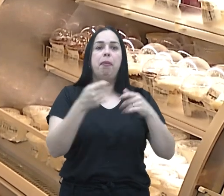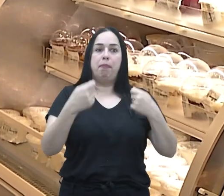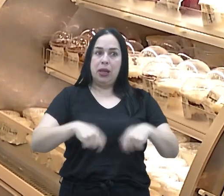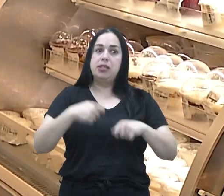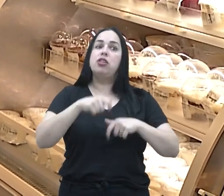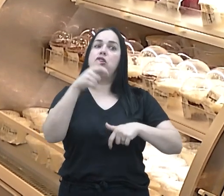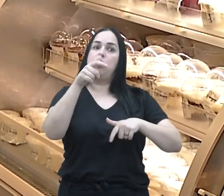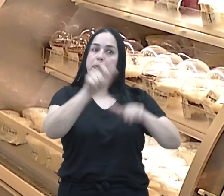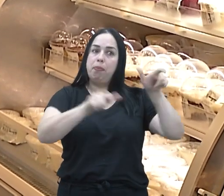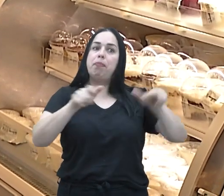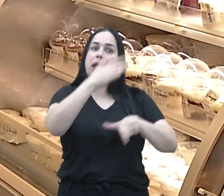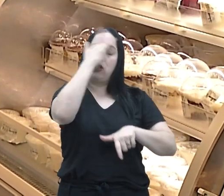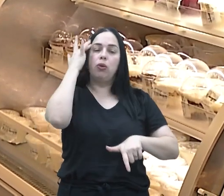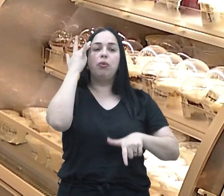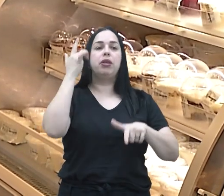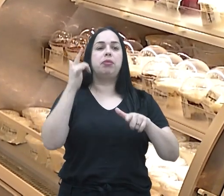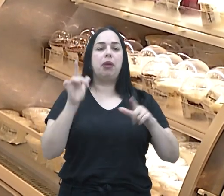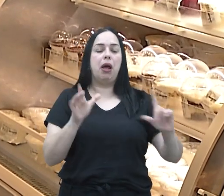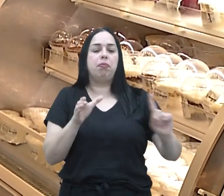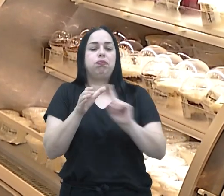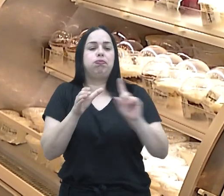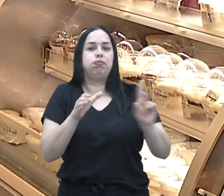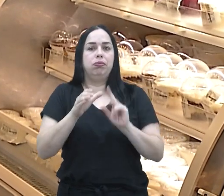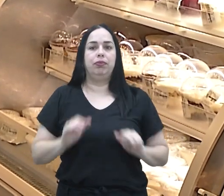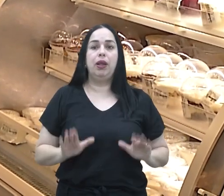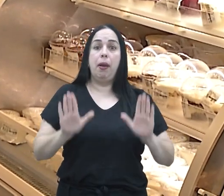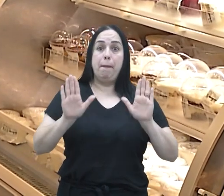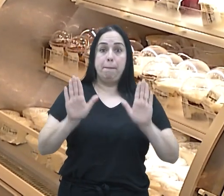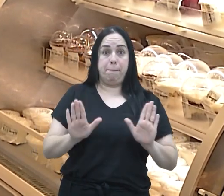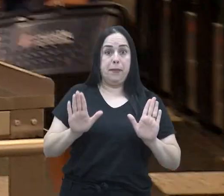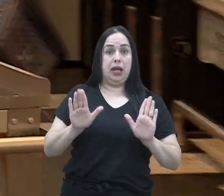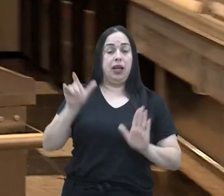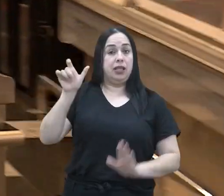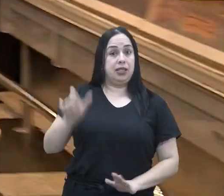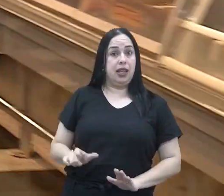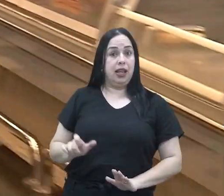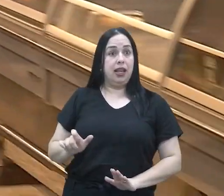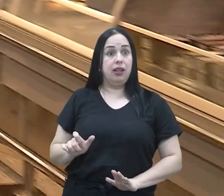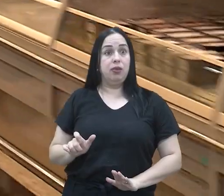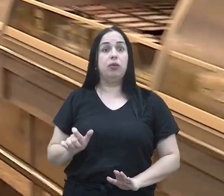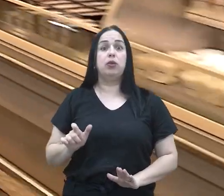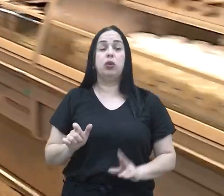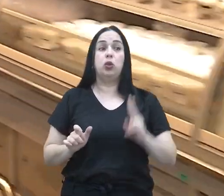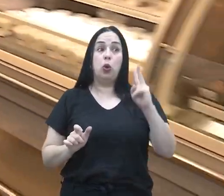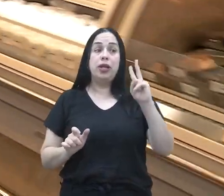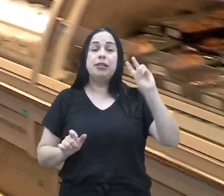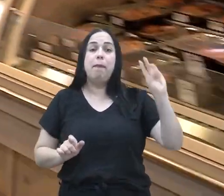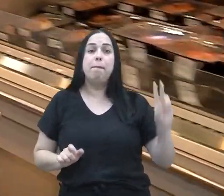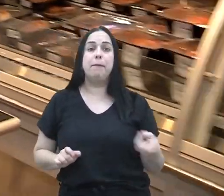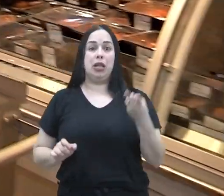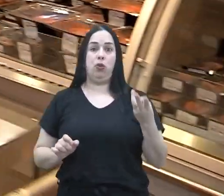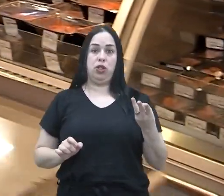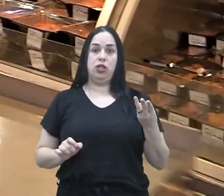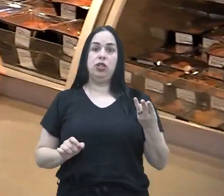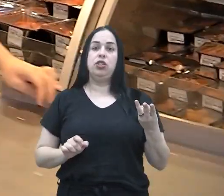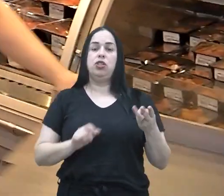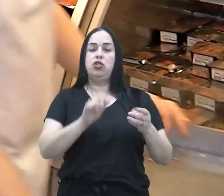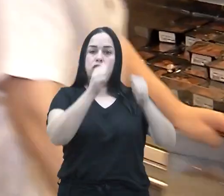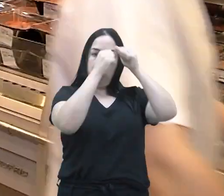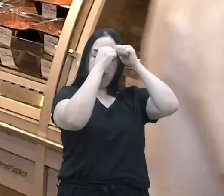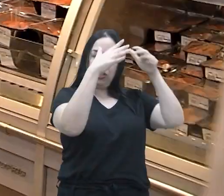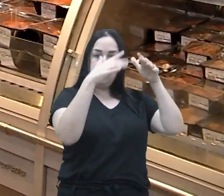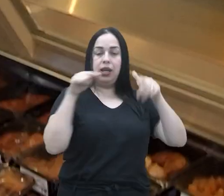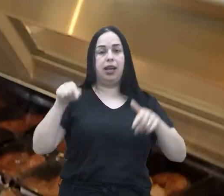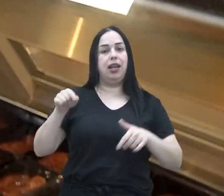situação atual a gente está precisando de pessoas, né, para comporem o time, né? Mas Lucas é exceção entre os 2 milhões de autistas